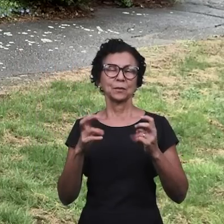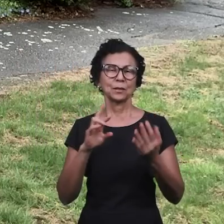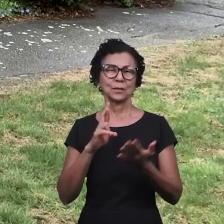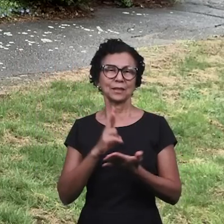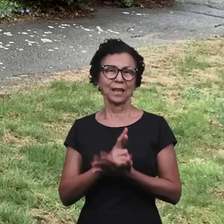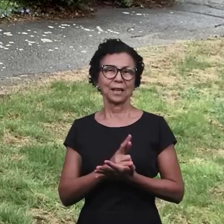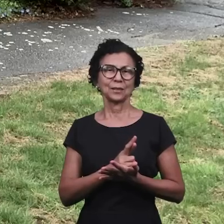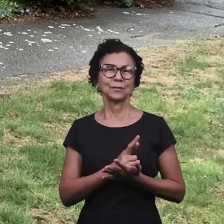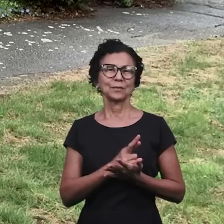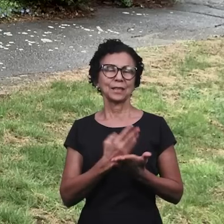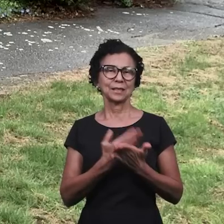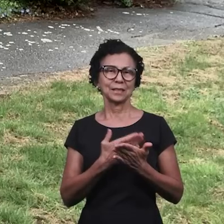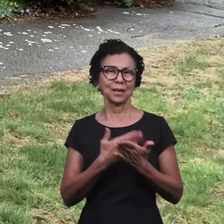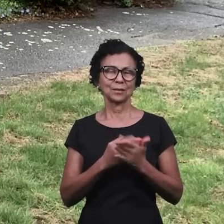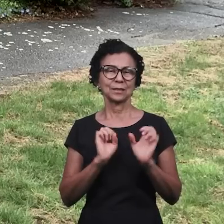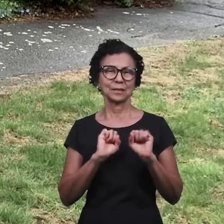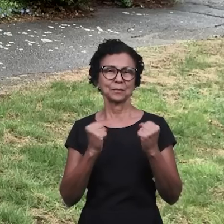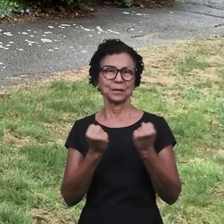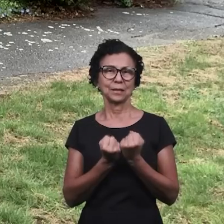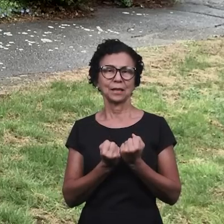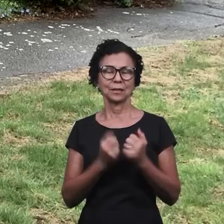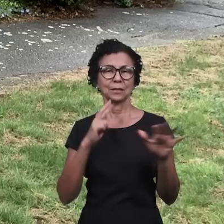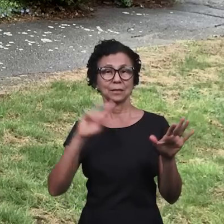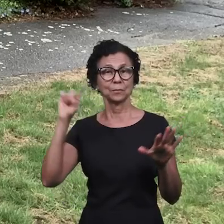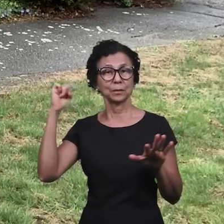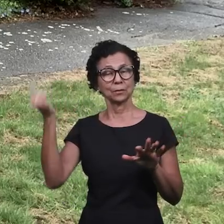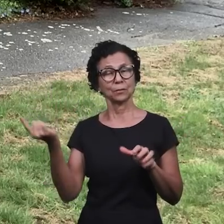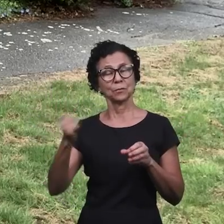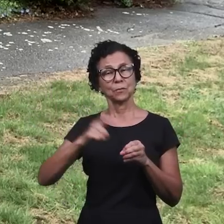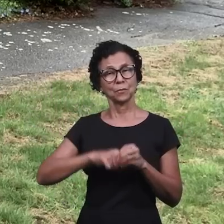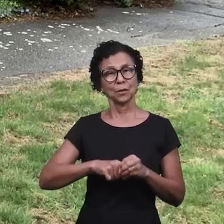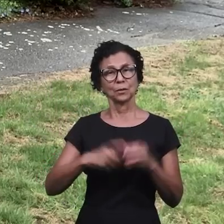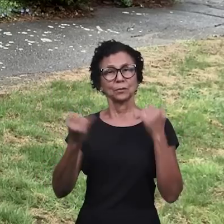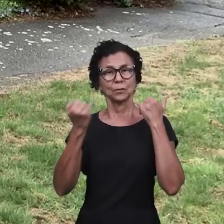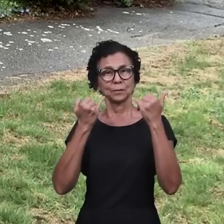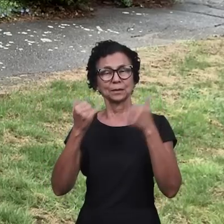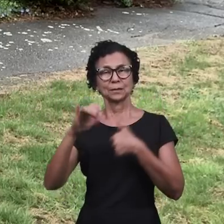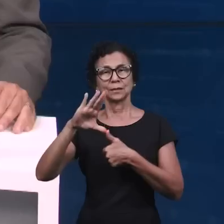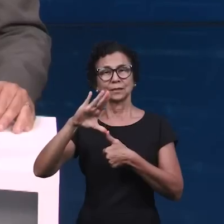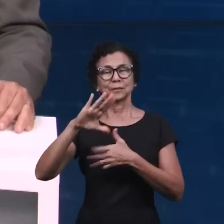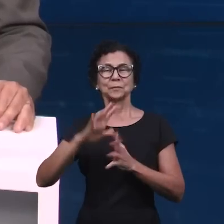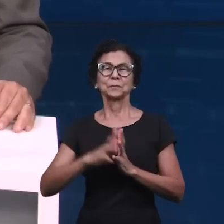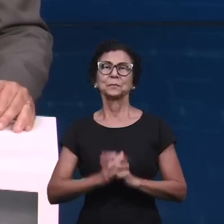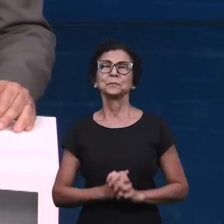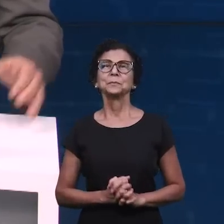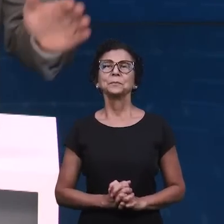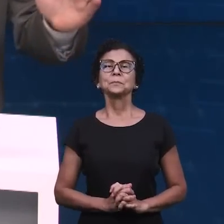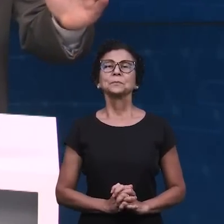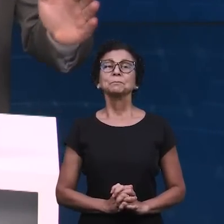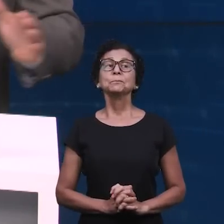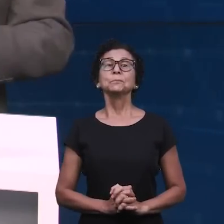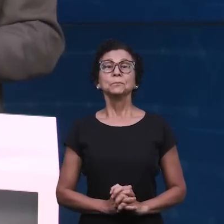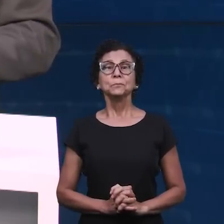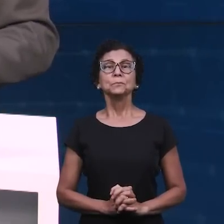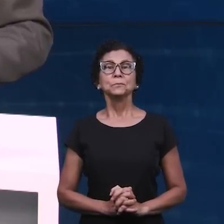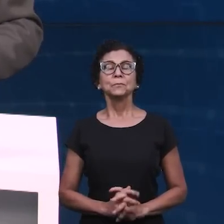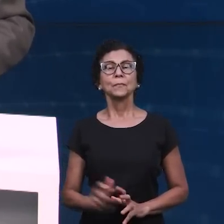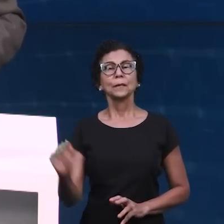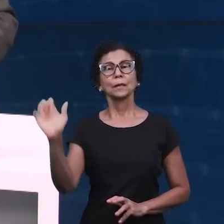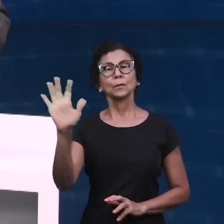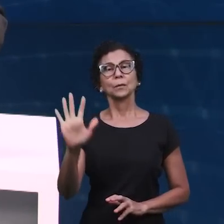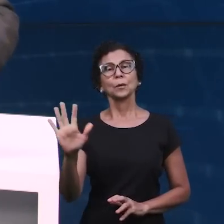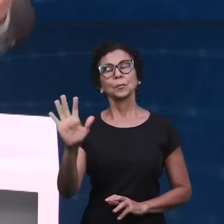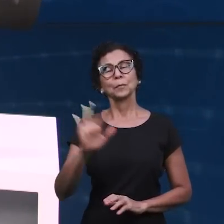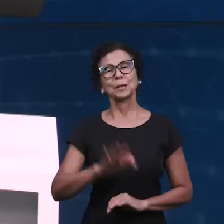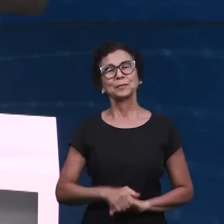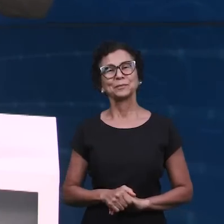Aleluia! Na próxima semana, estaremos de volta com mais informações da América do Norte. Amém! Indo agora para a Europa, vamos falar